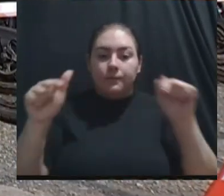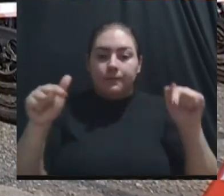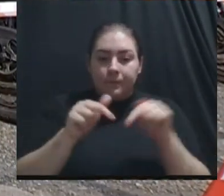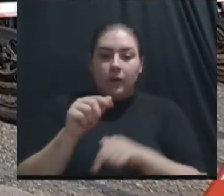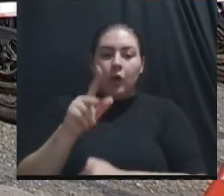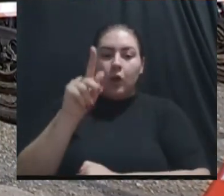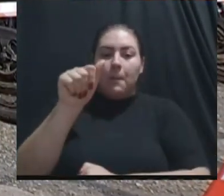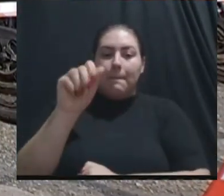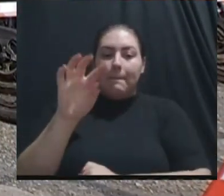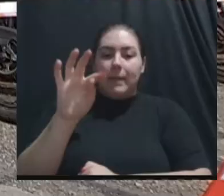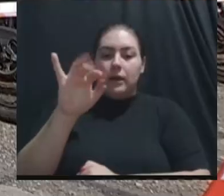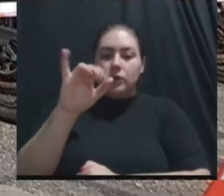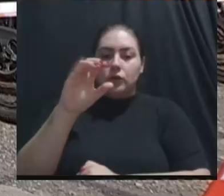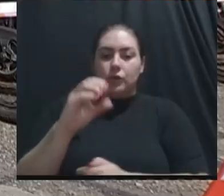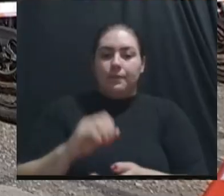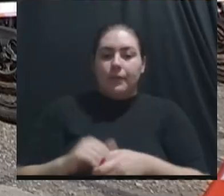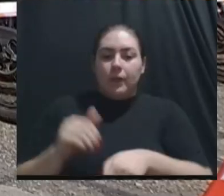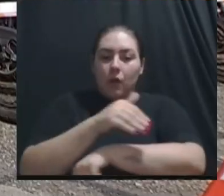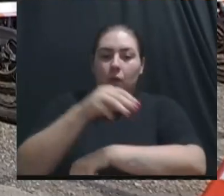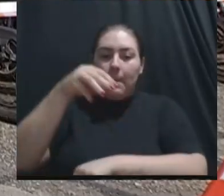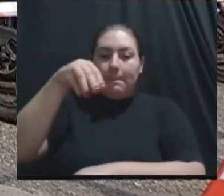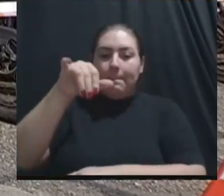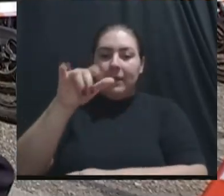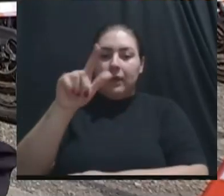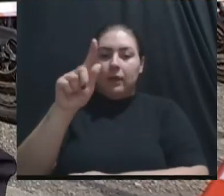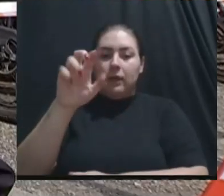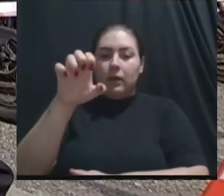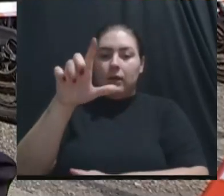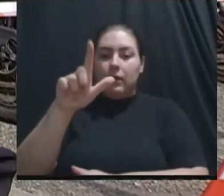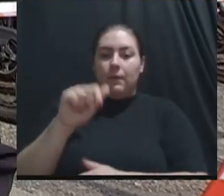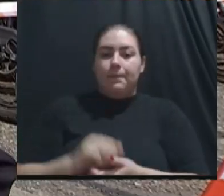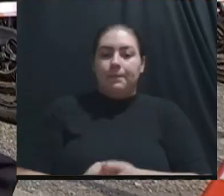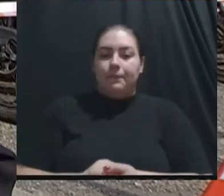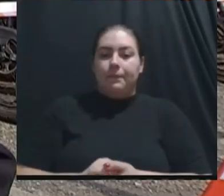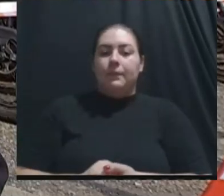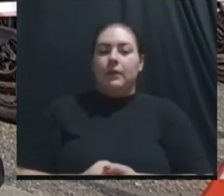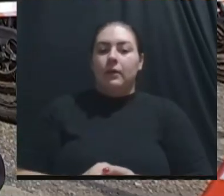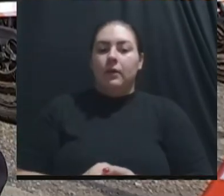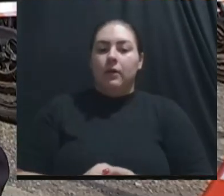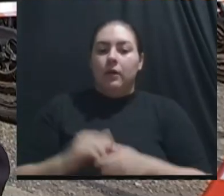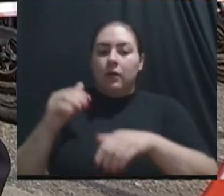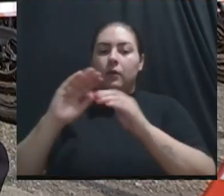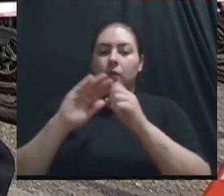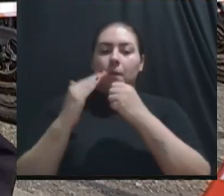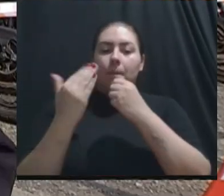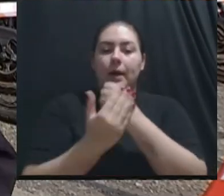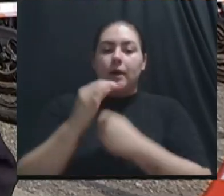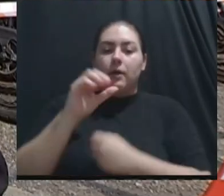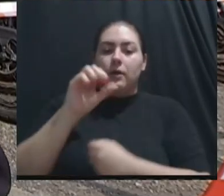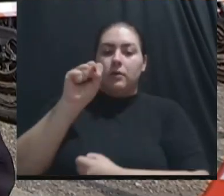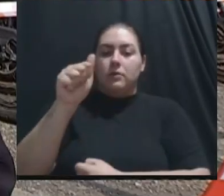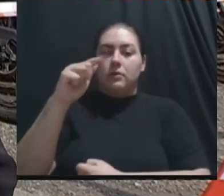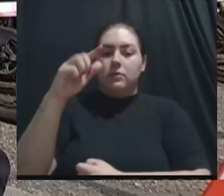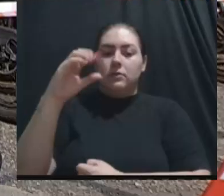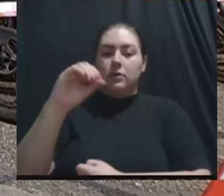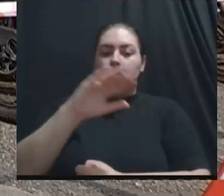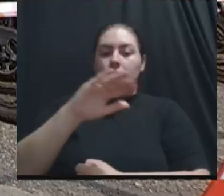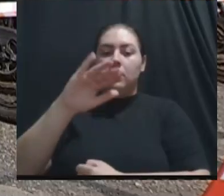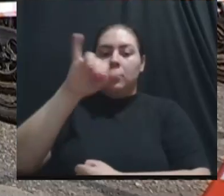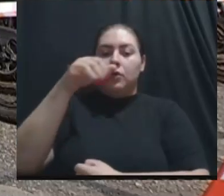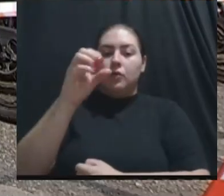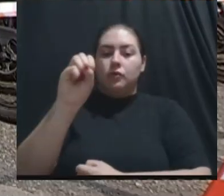Miguel Cascaldi Júnior, 141, no bairro Jardim São José. Lembrando também que precisa fazer